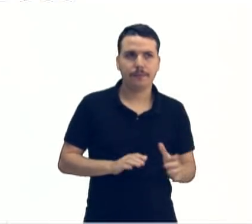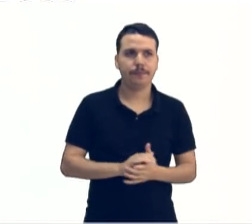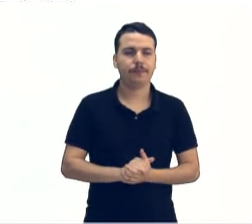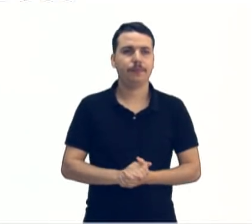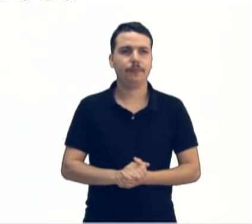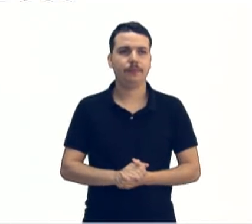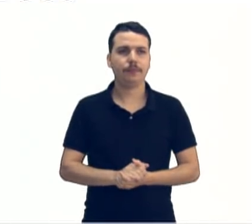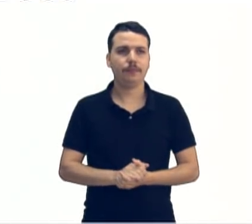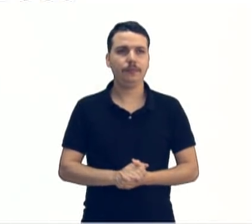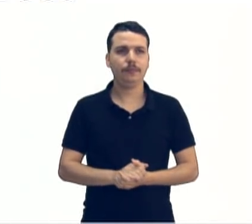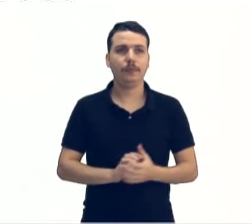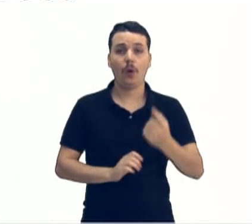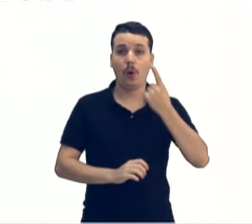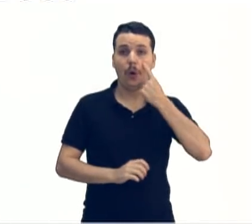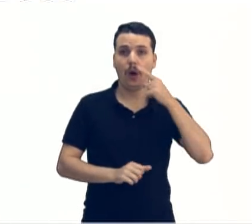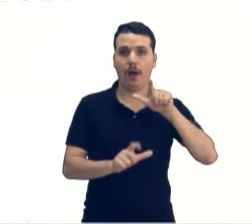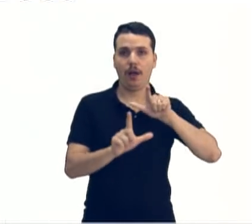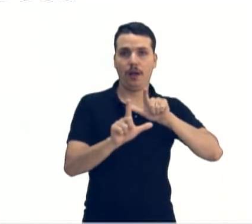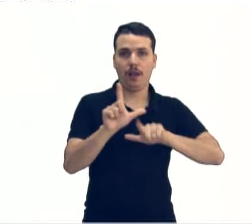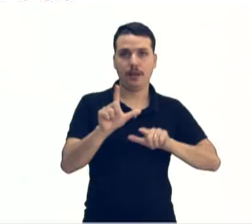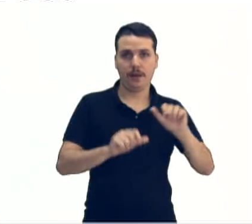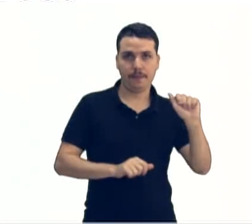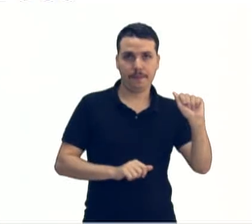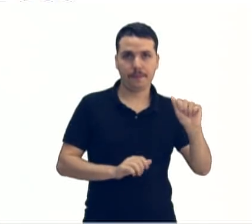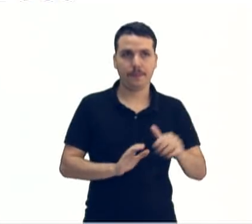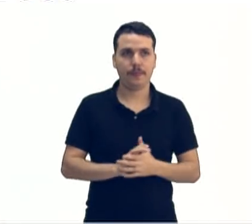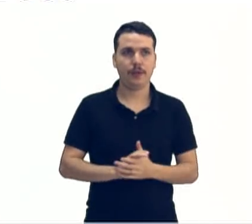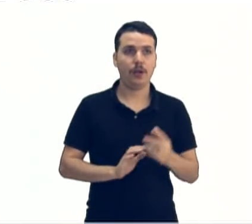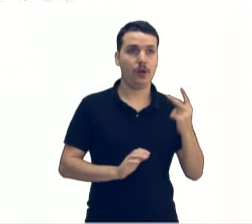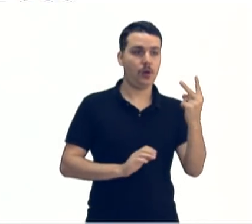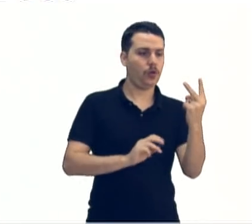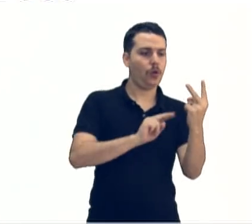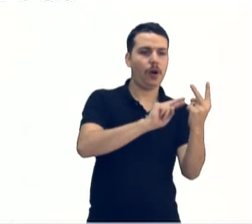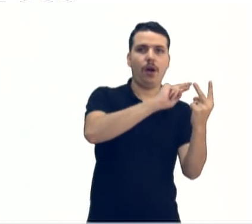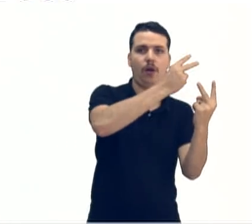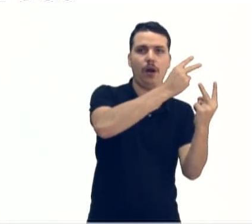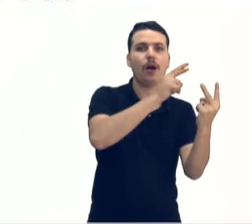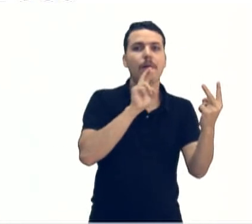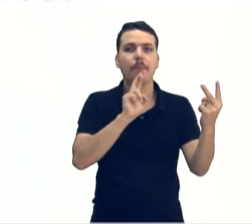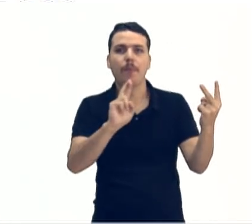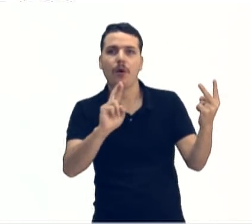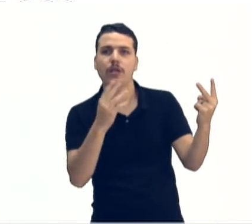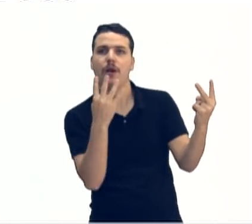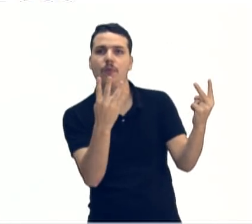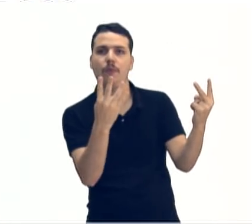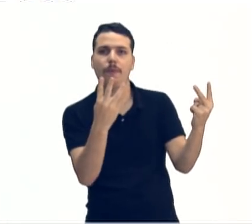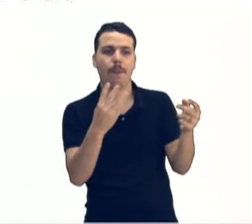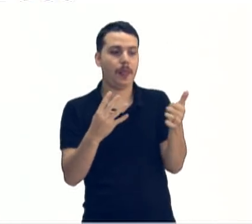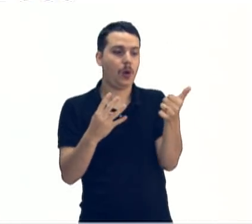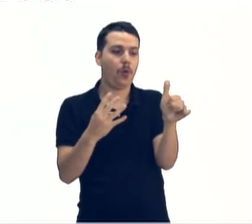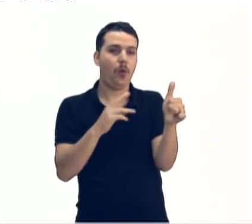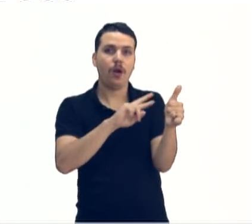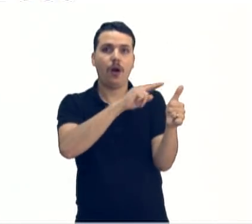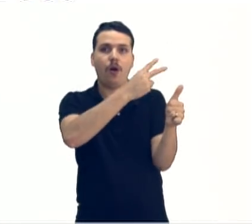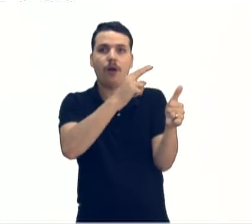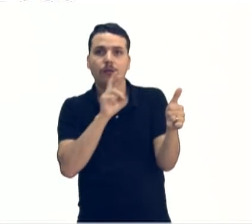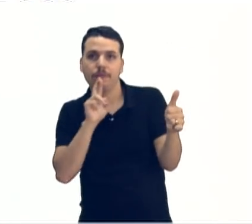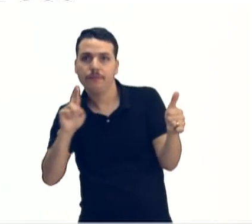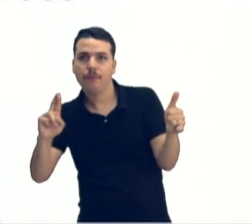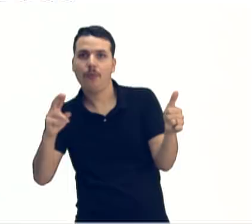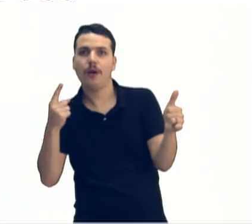lá. Olha a letra A. 2 ao quadrado, 4. 11 ao quadrado,